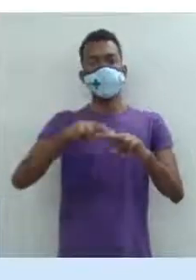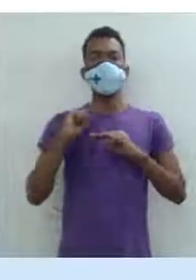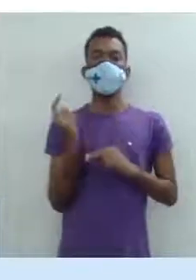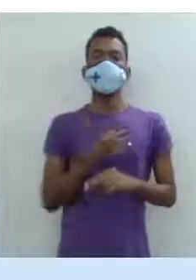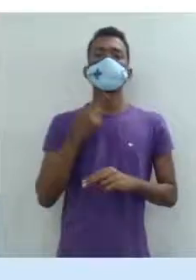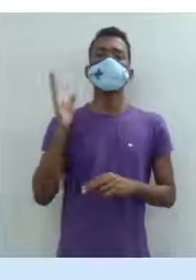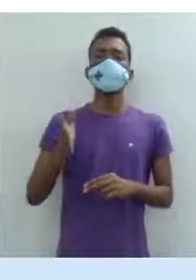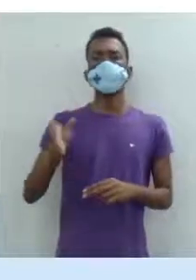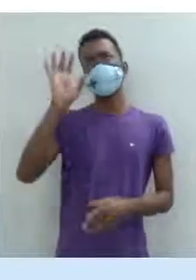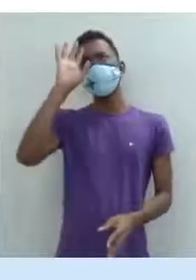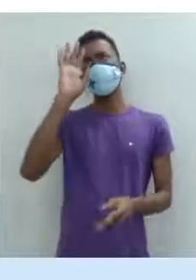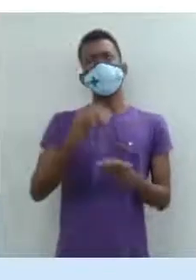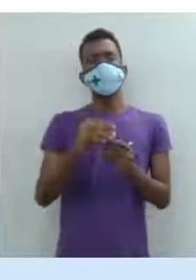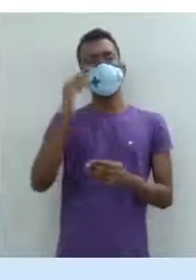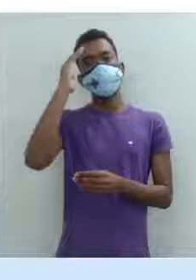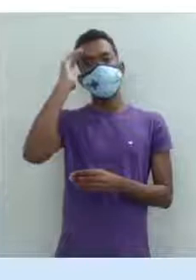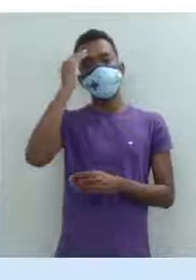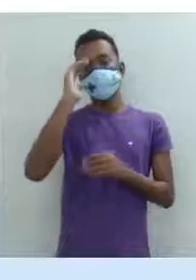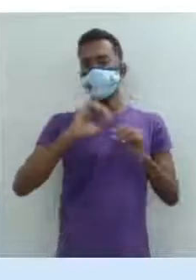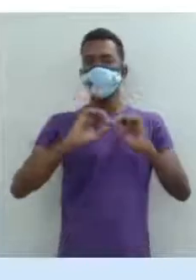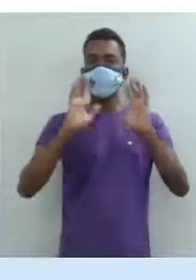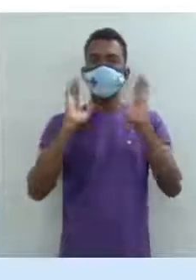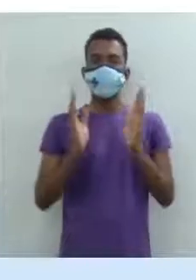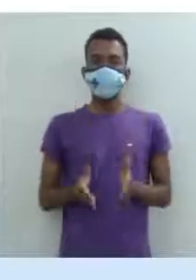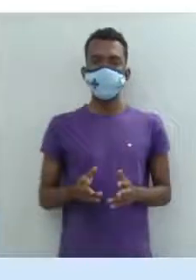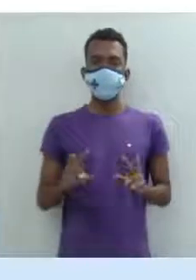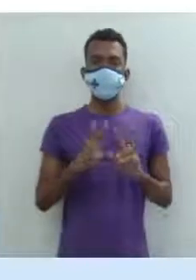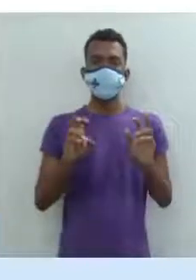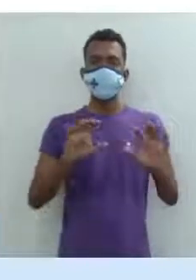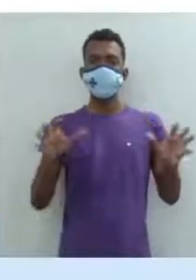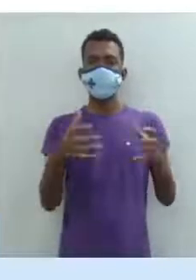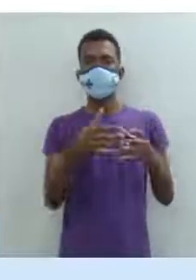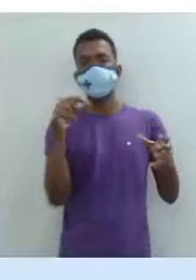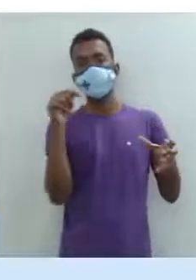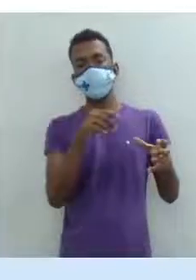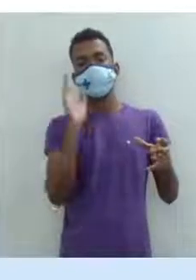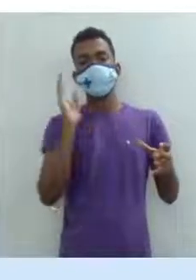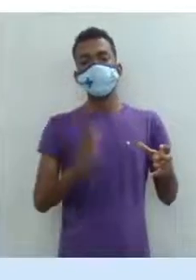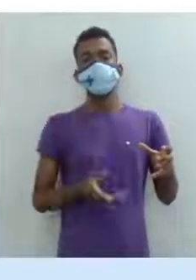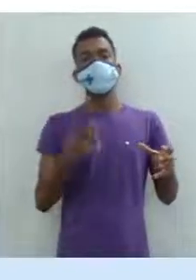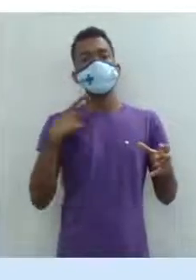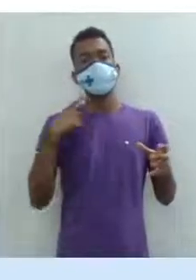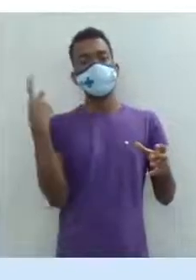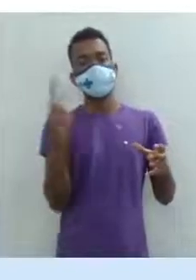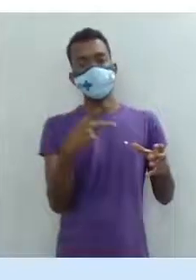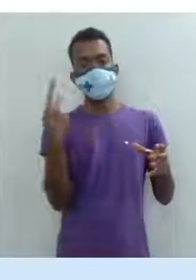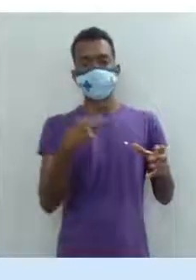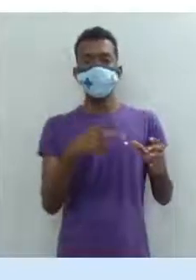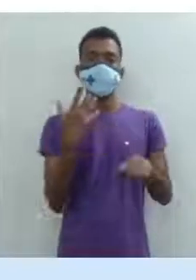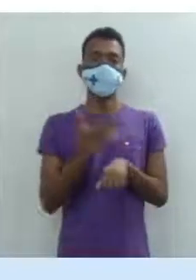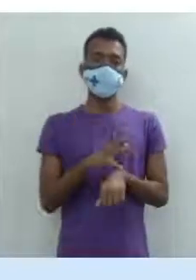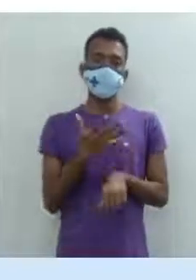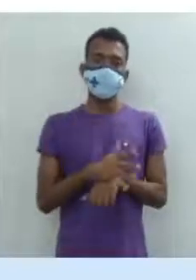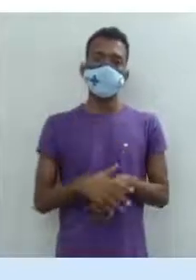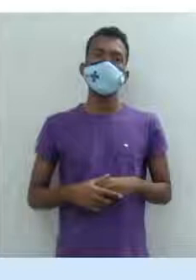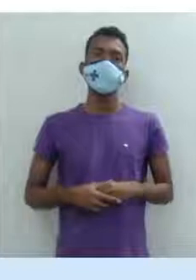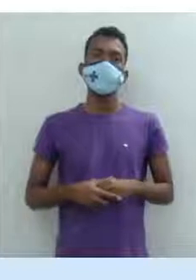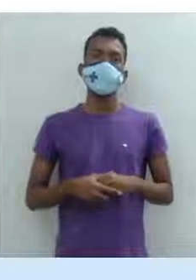isso? Assimilamos da realidade desse grupo, né? Várias práticas, não é isso?